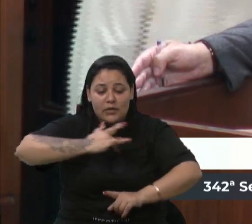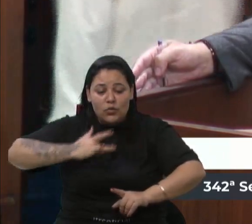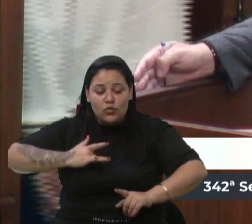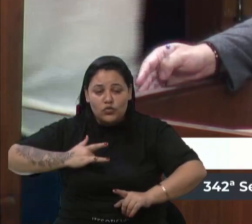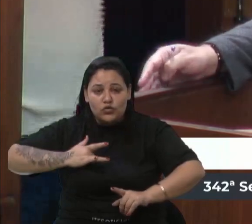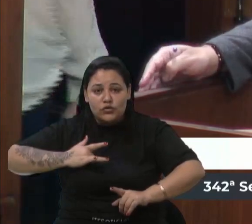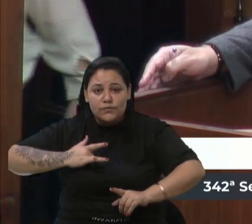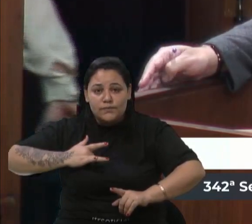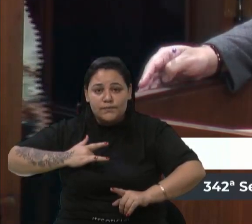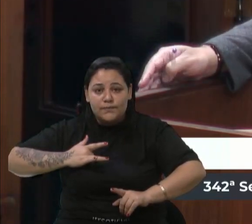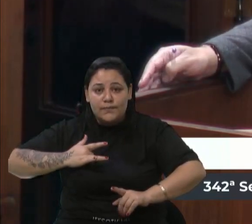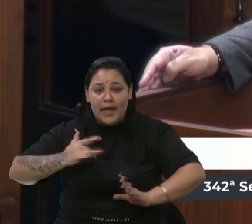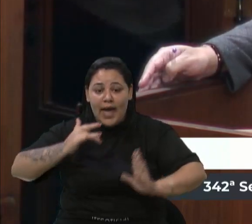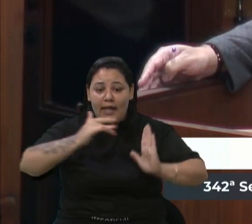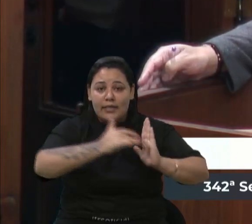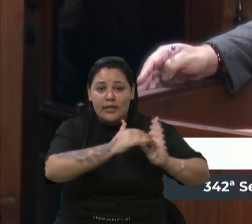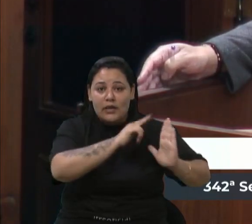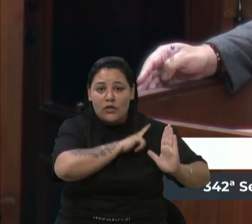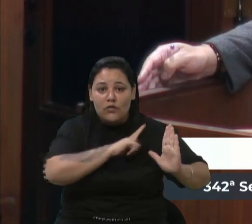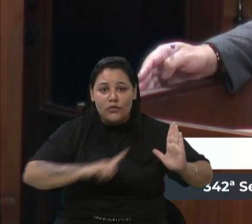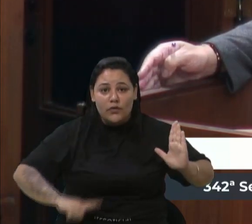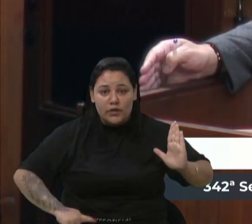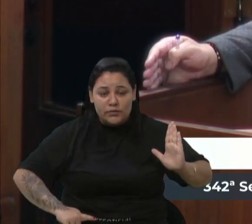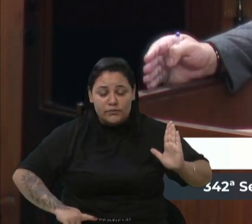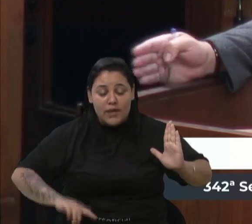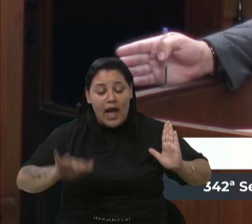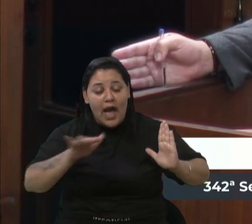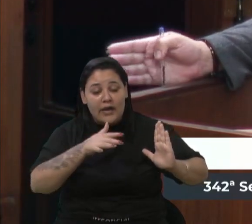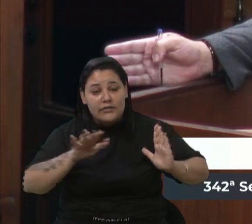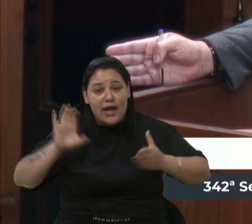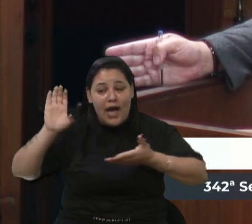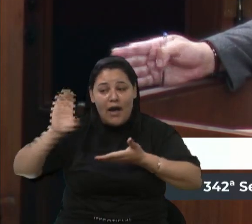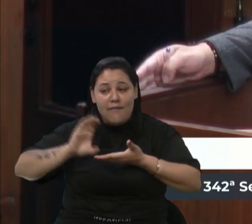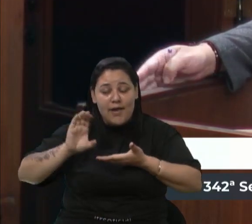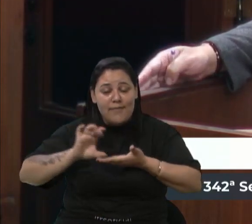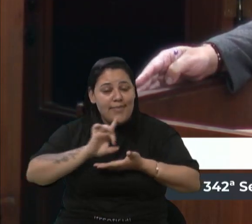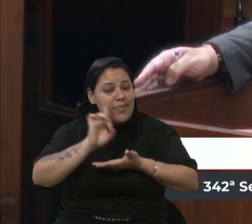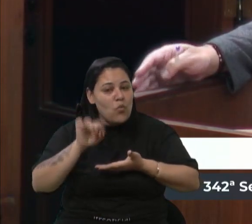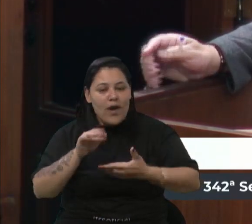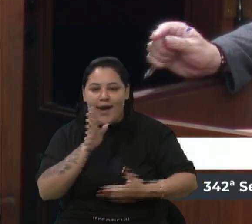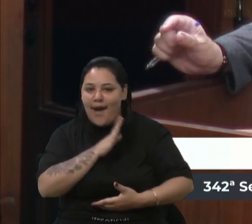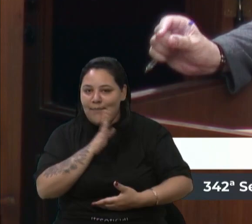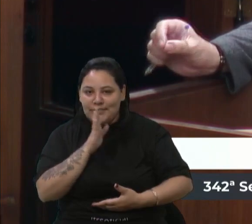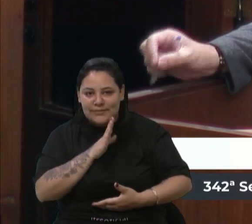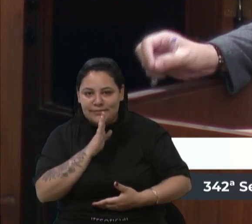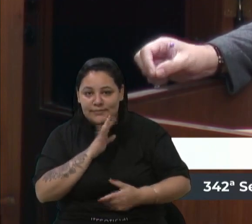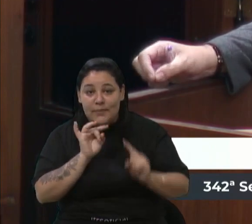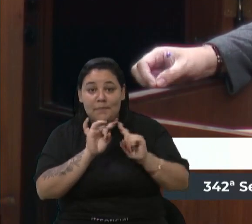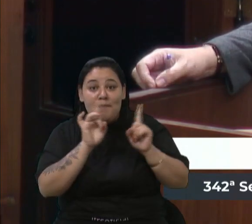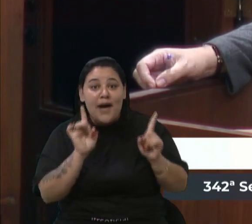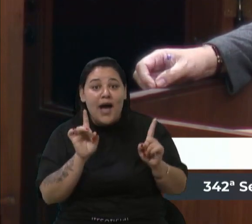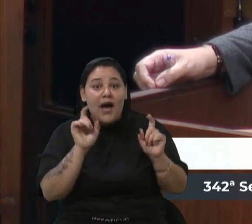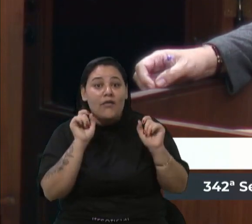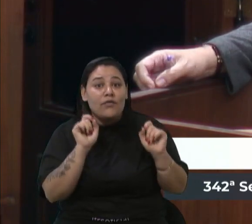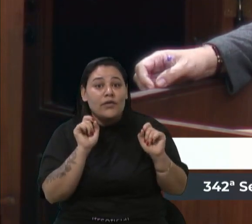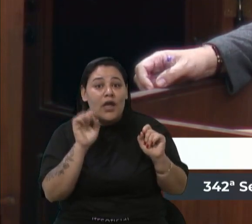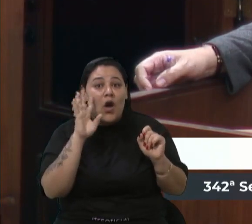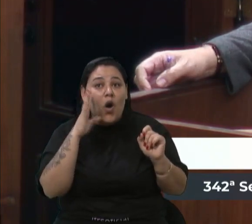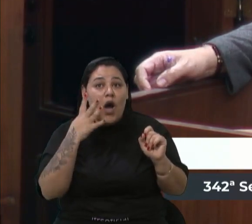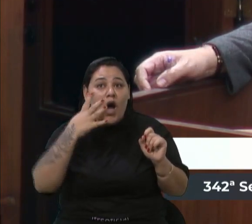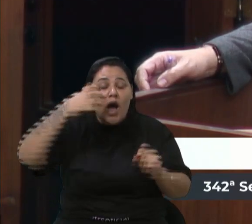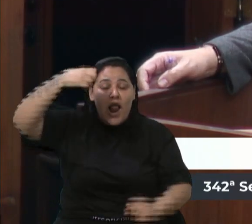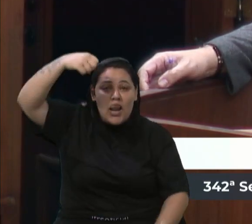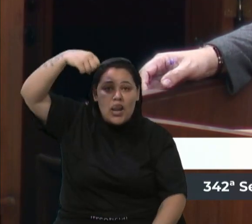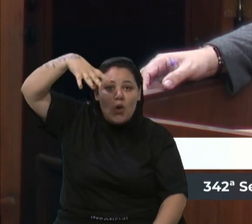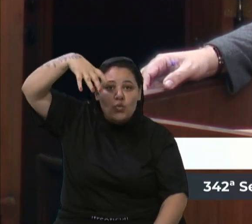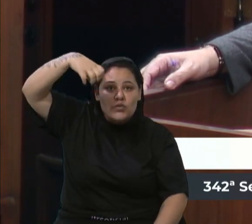vêm rapidamente. Às vezes não vieram ainda, mas a questão das lâmpadas da UBS do